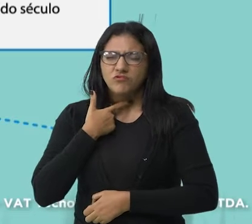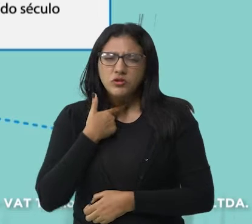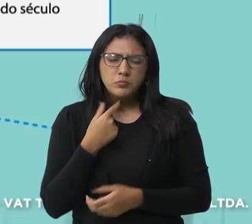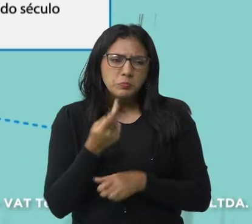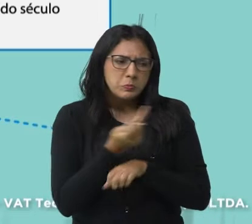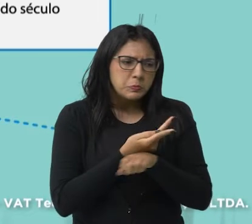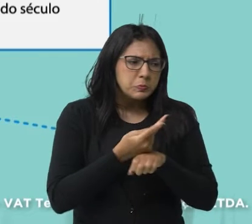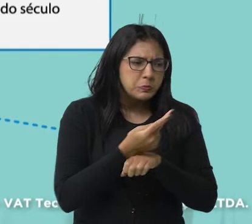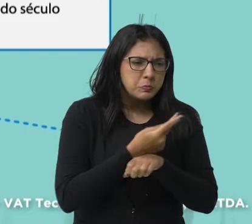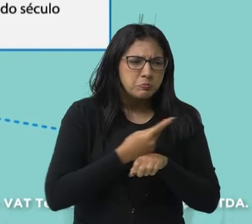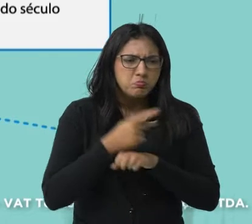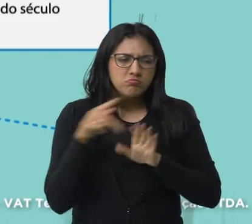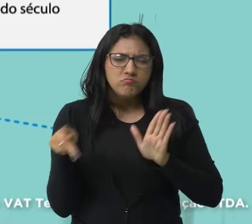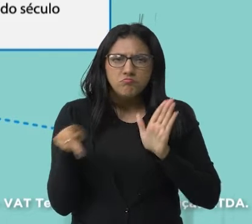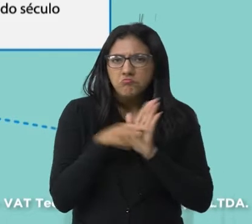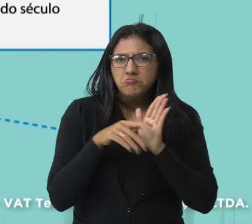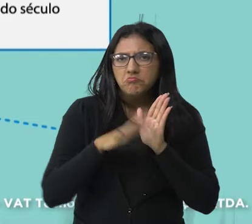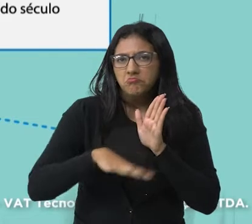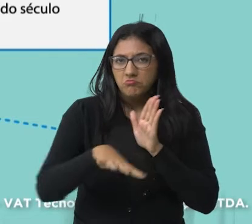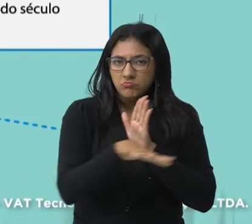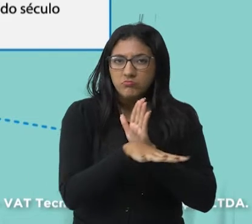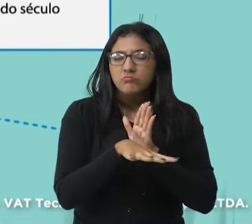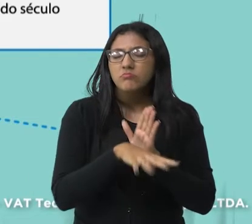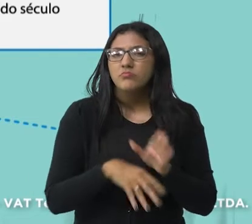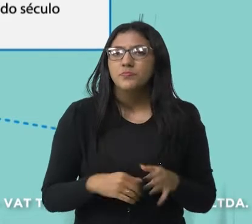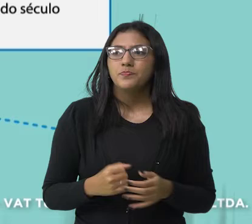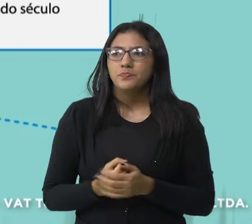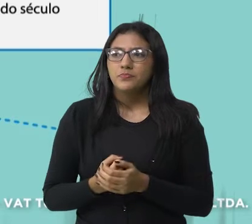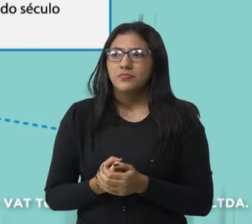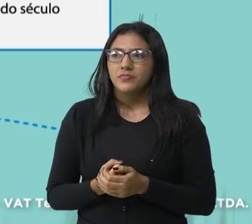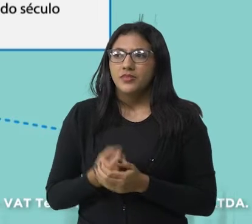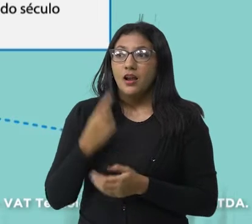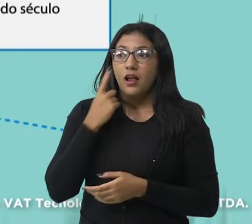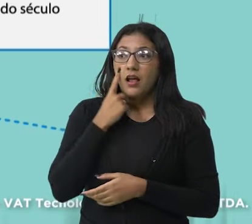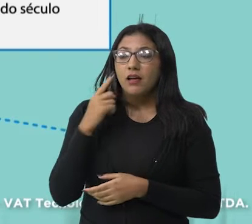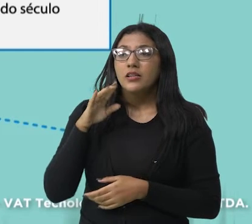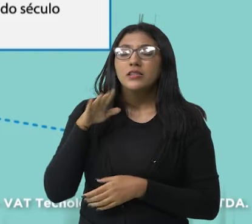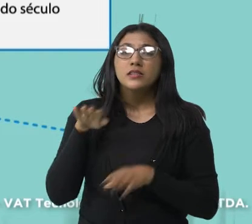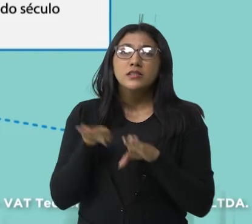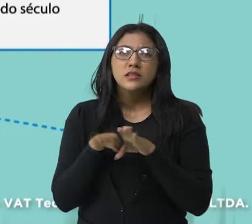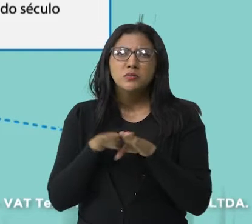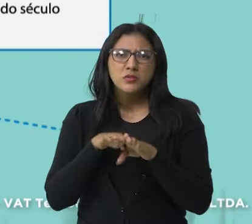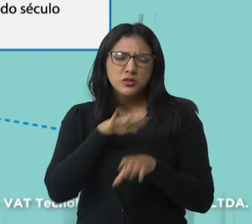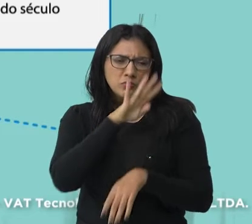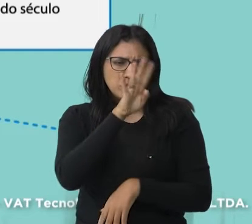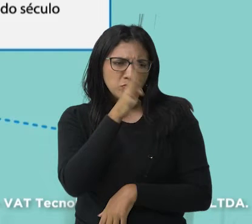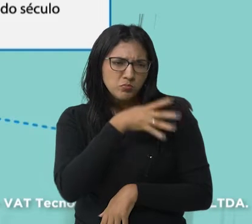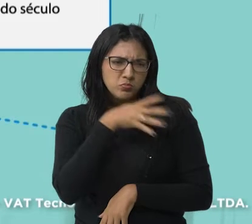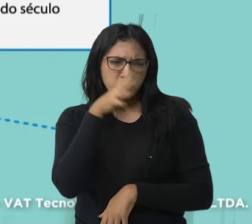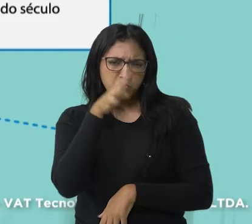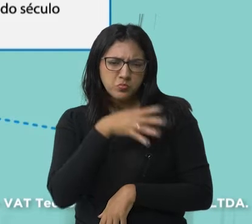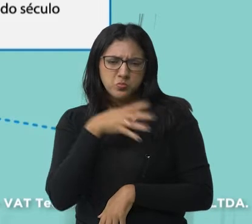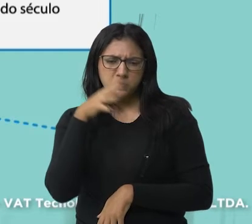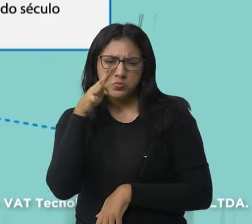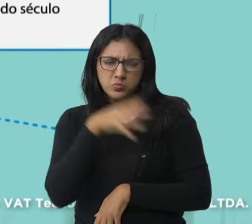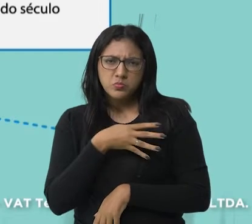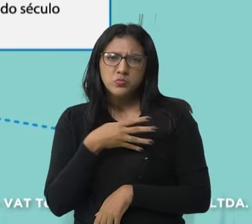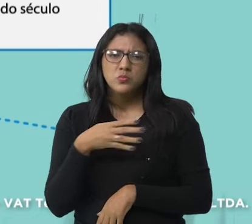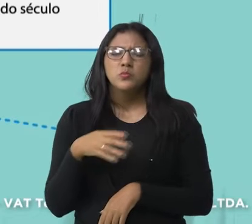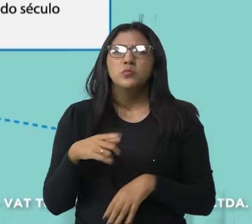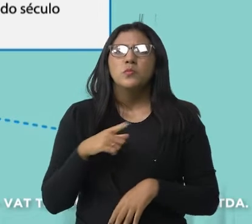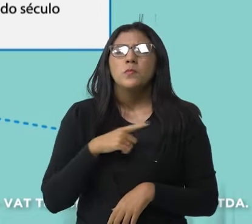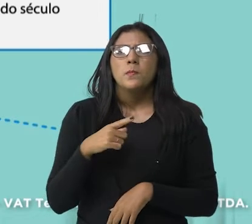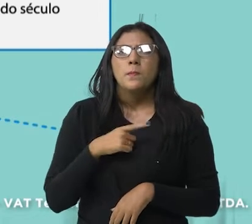gente verifica já esses tracejados, que são os ganhos territoriais que foram obtidos, principalmente aí